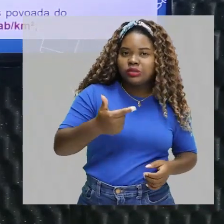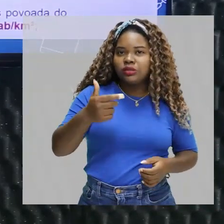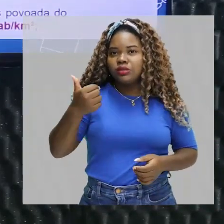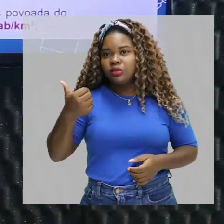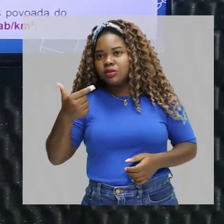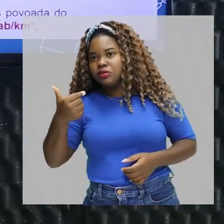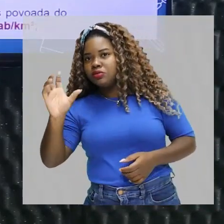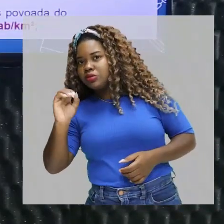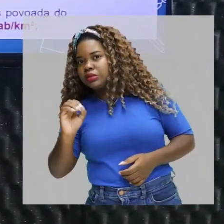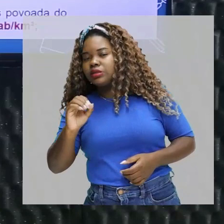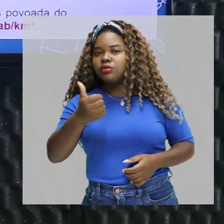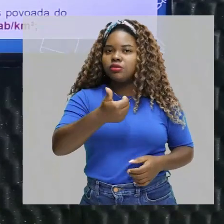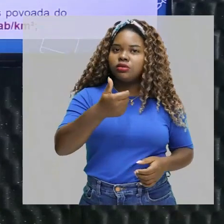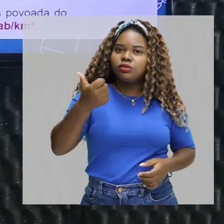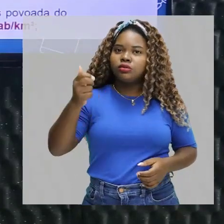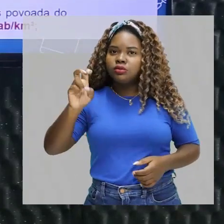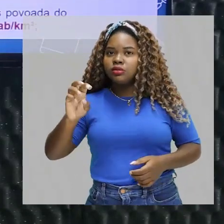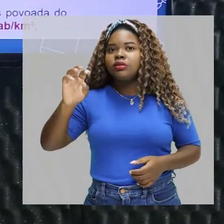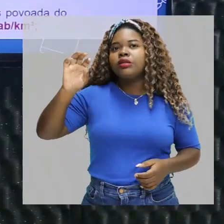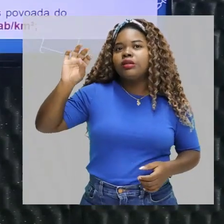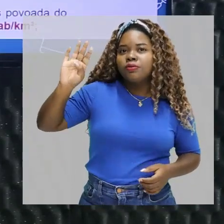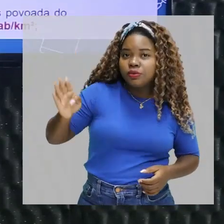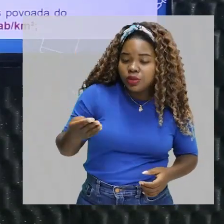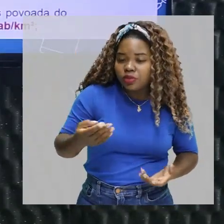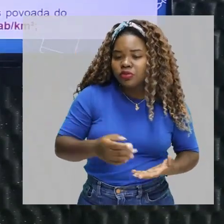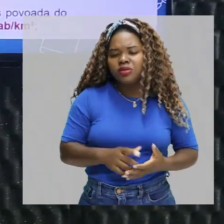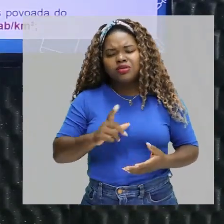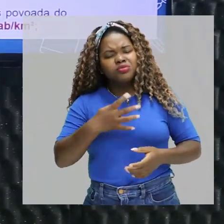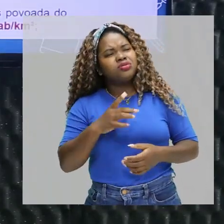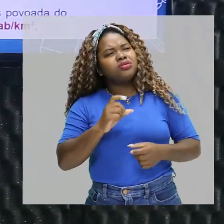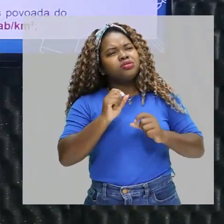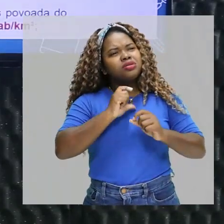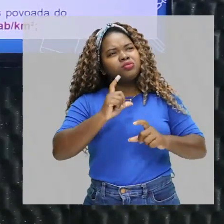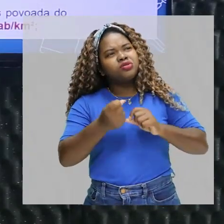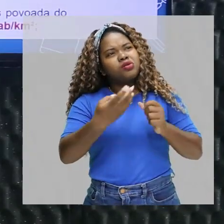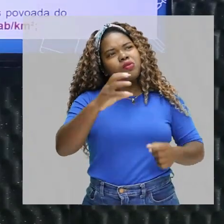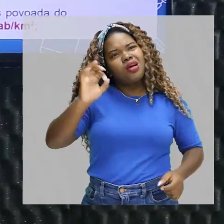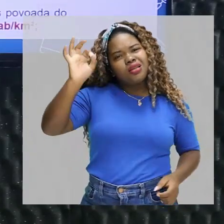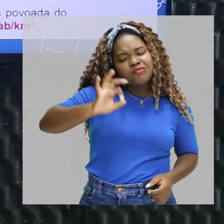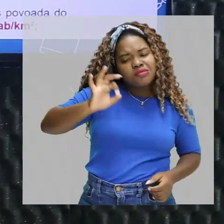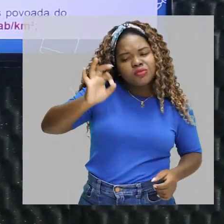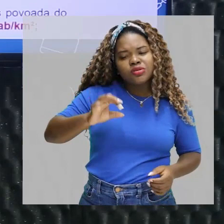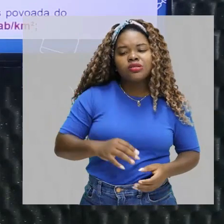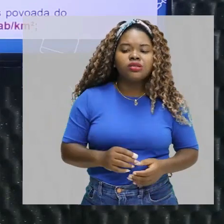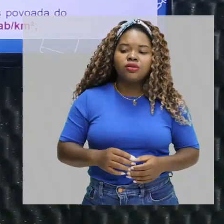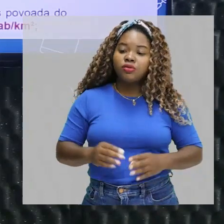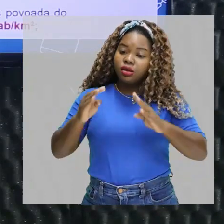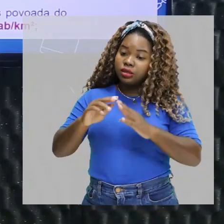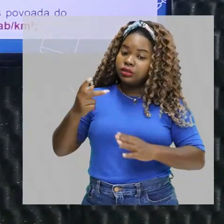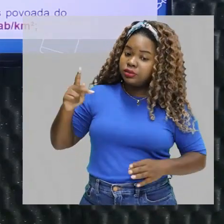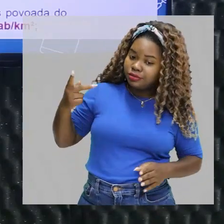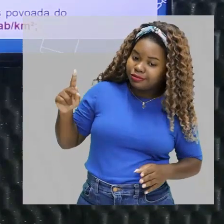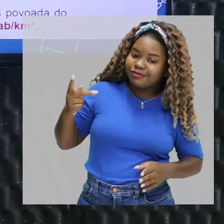de habitantes a gente pode botar em termos matemáticos aí 40% da população brasileira reside nessa região Tá certo e também